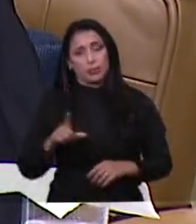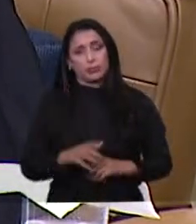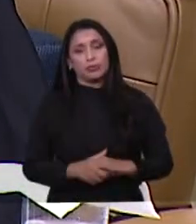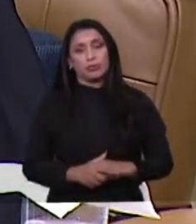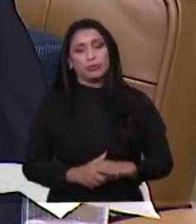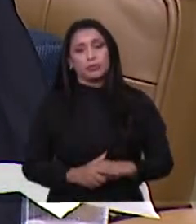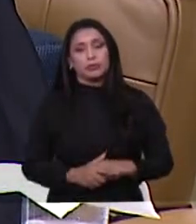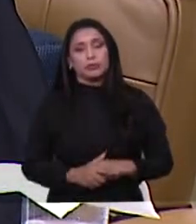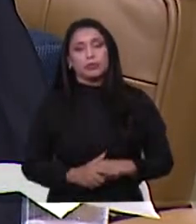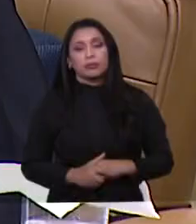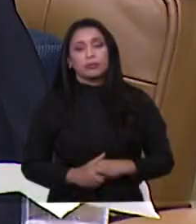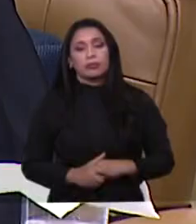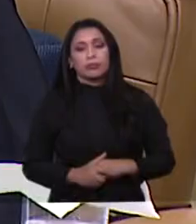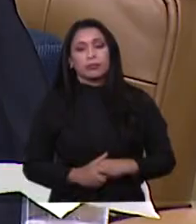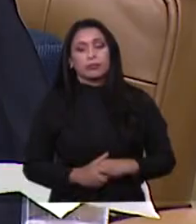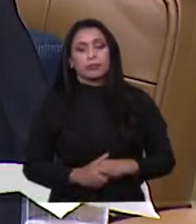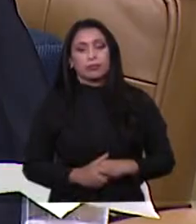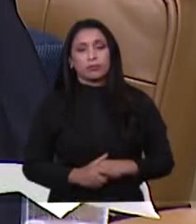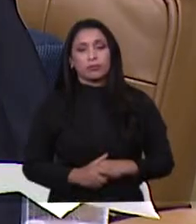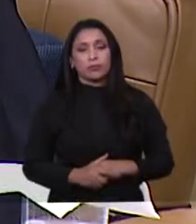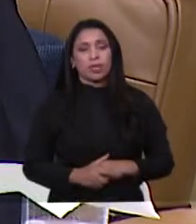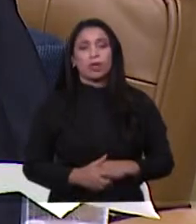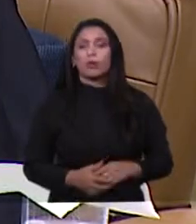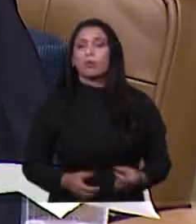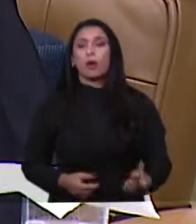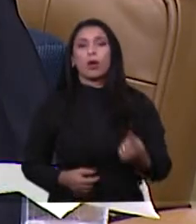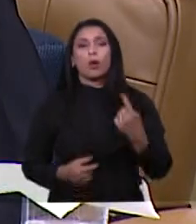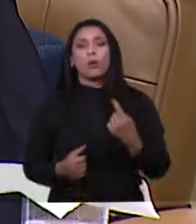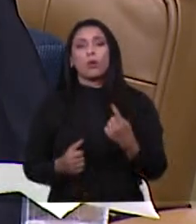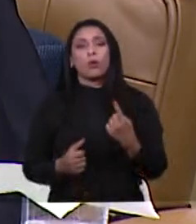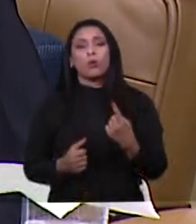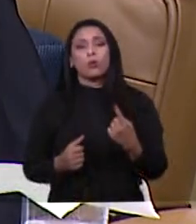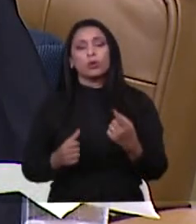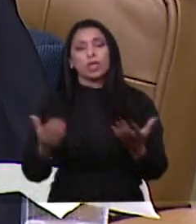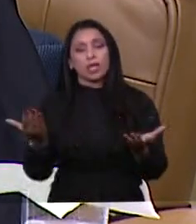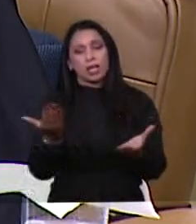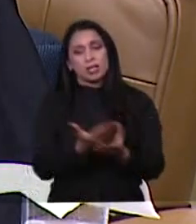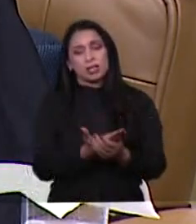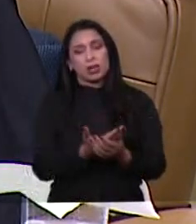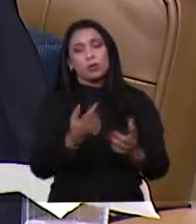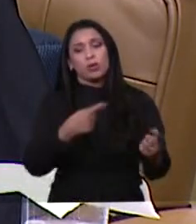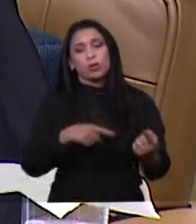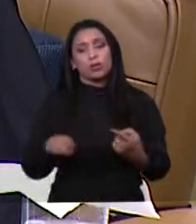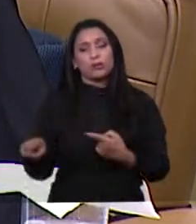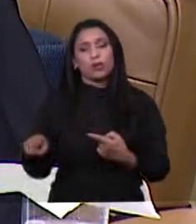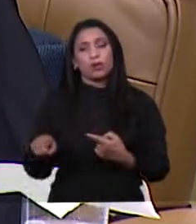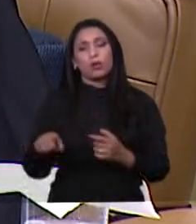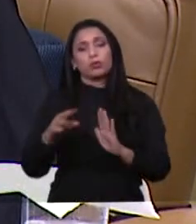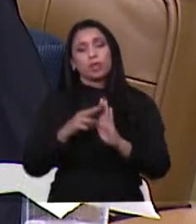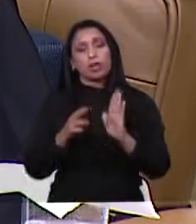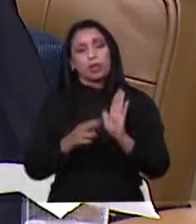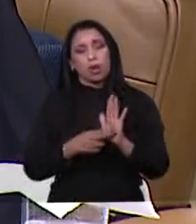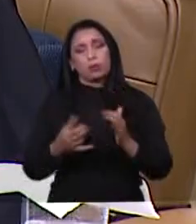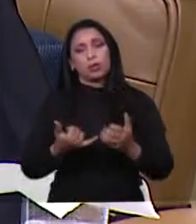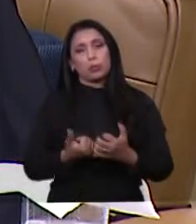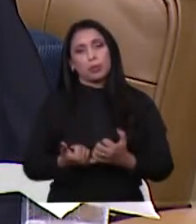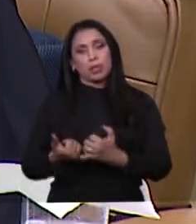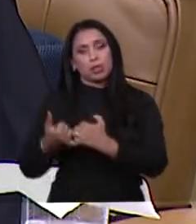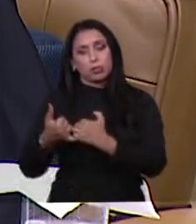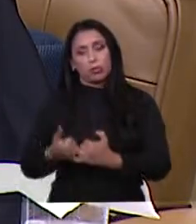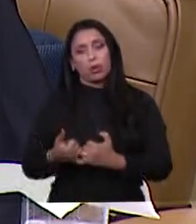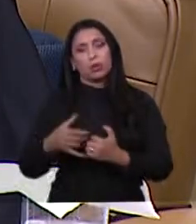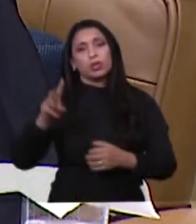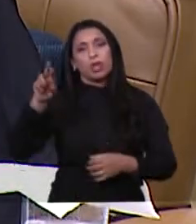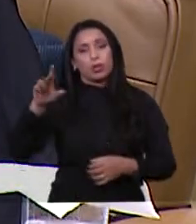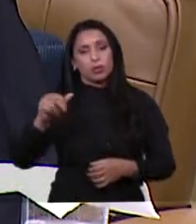Alegar-se-ia que se está diante de uma única ação que afetou a norma penal em duas hipóteses distintas, o patrimônio da União e o